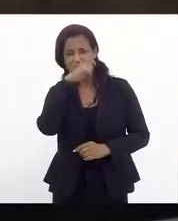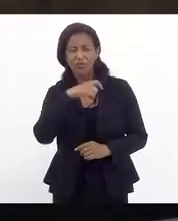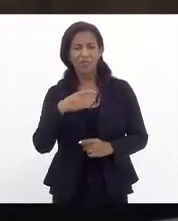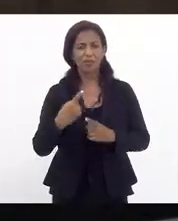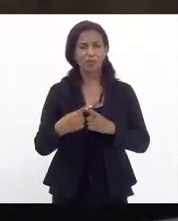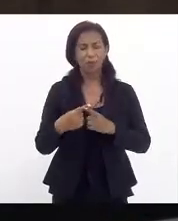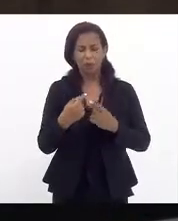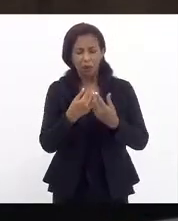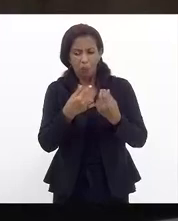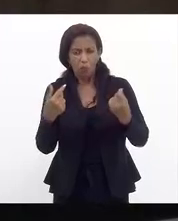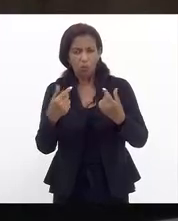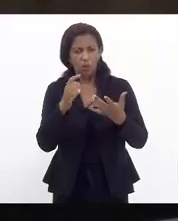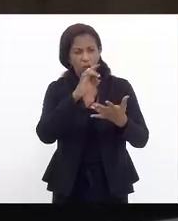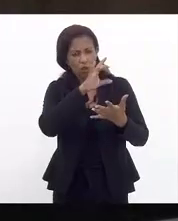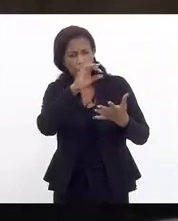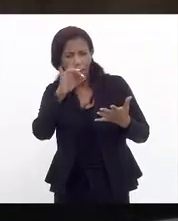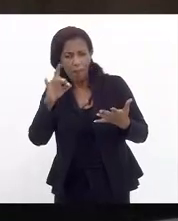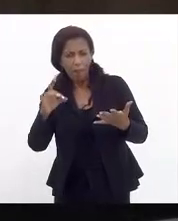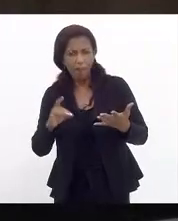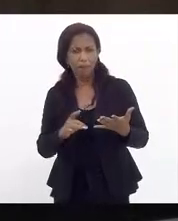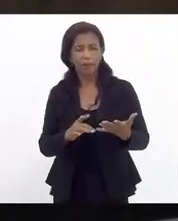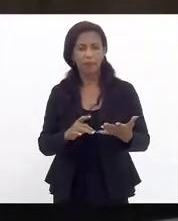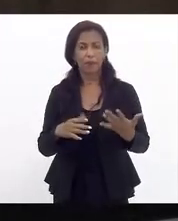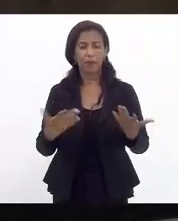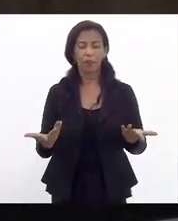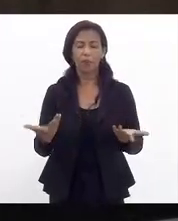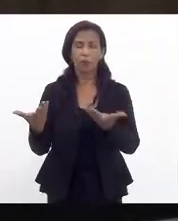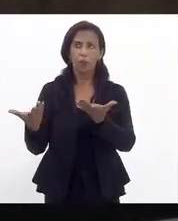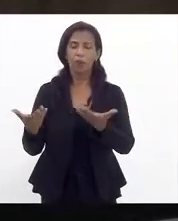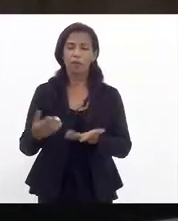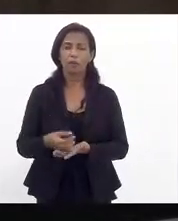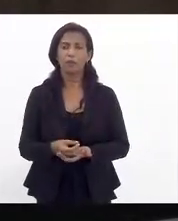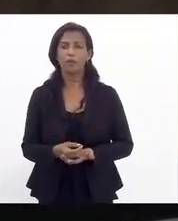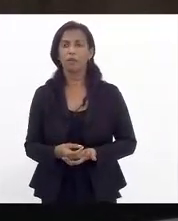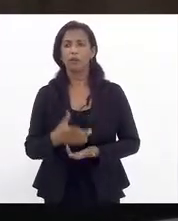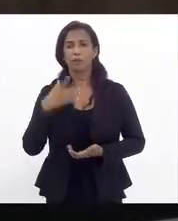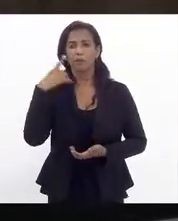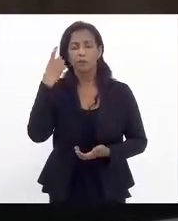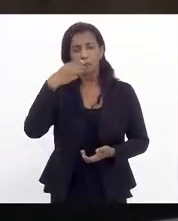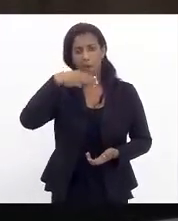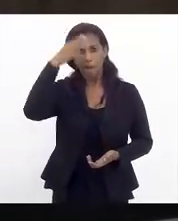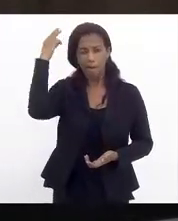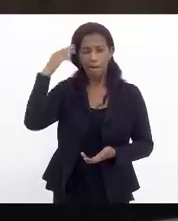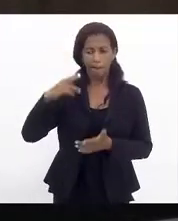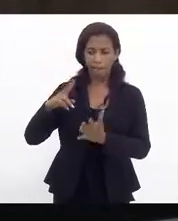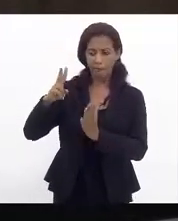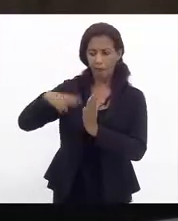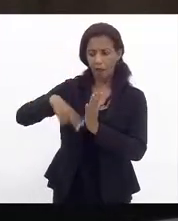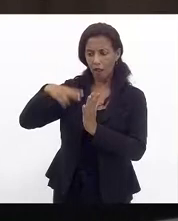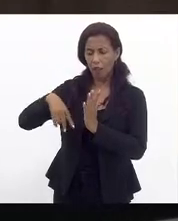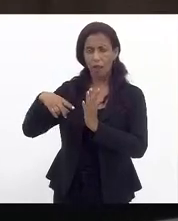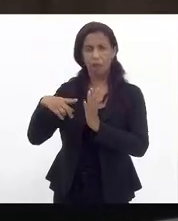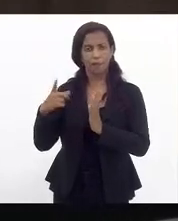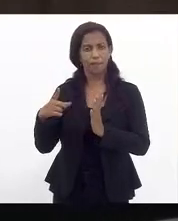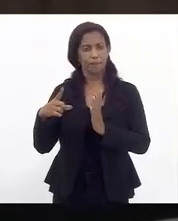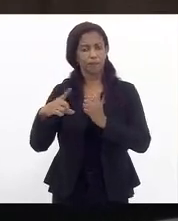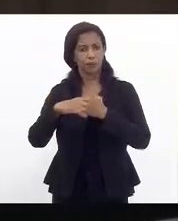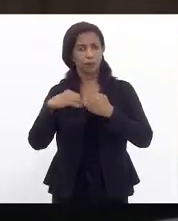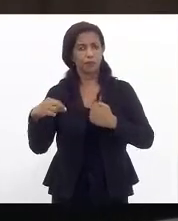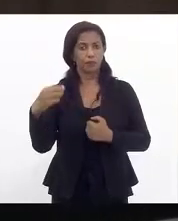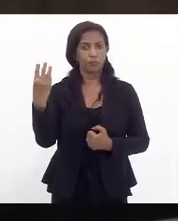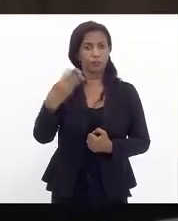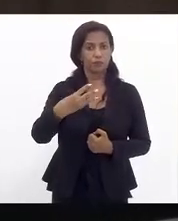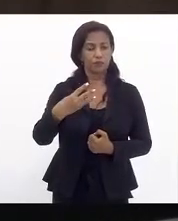são muitas coisas estão sendo discutida quando o deputado Márcio Pacheco ler o artigo mencionado no artigo